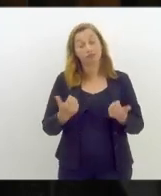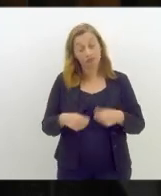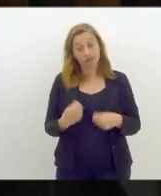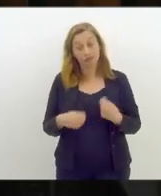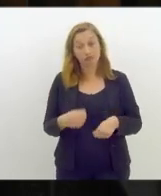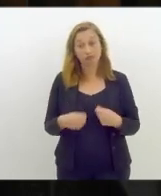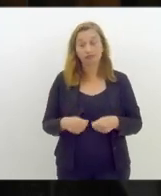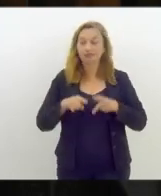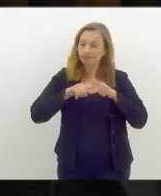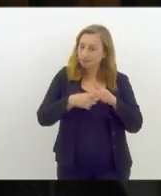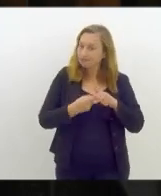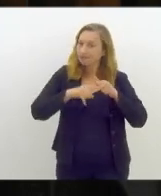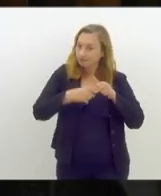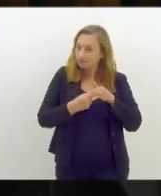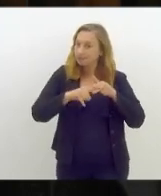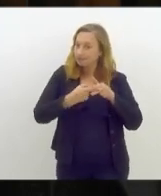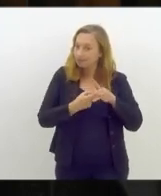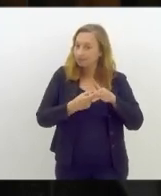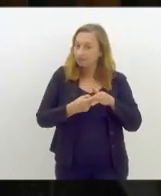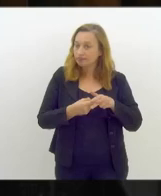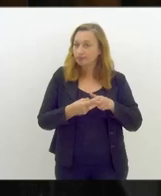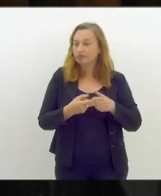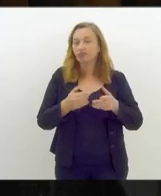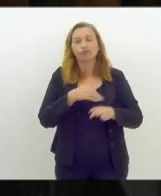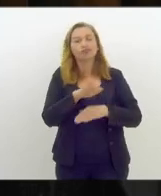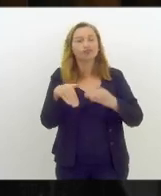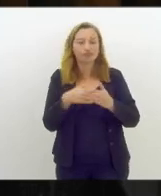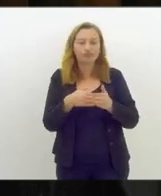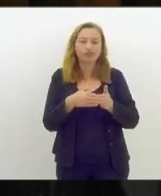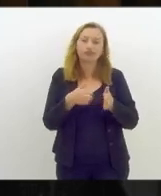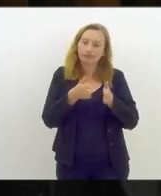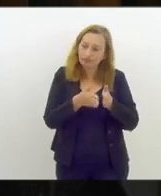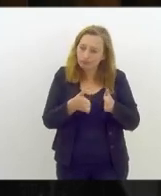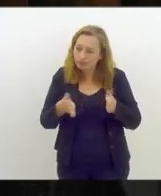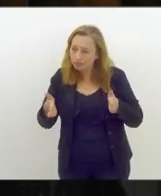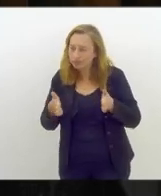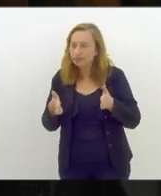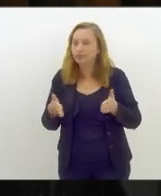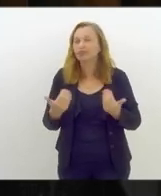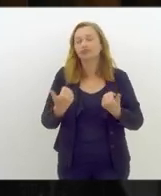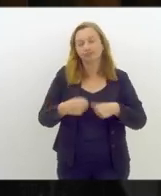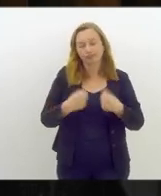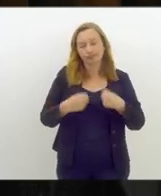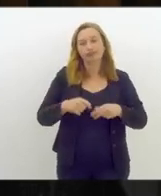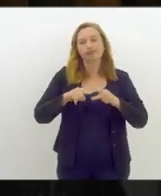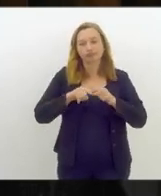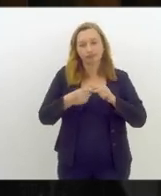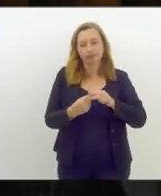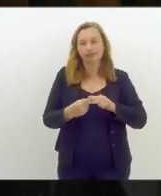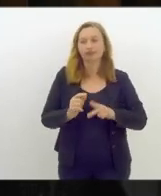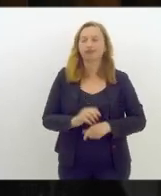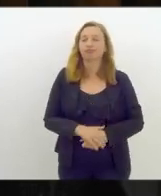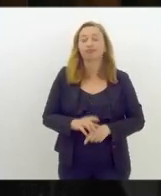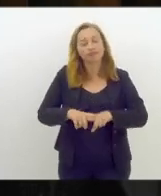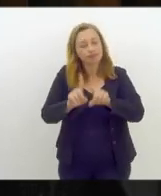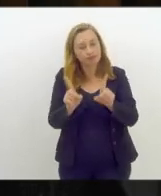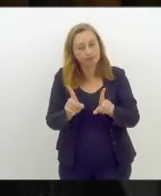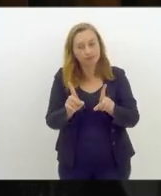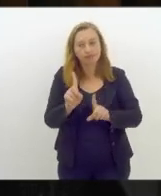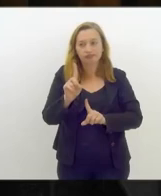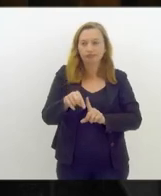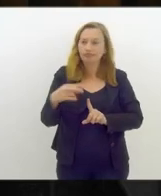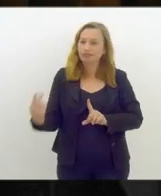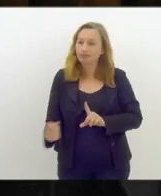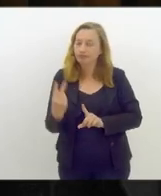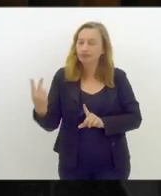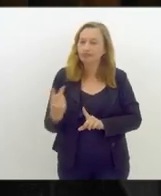de aperfeiçoamentos, como todo processo precisa ser aperfeiçoado, mas ela é um